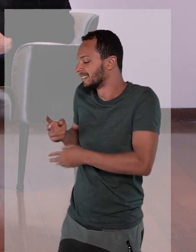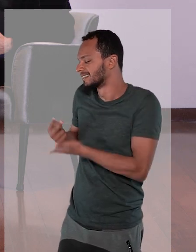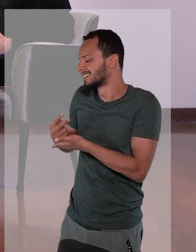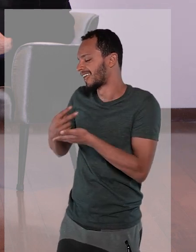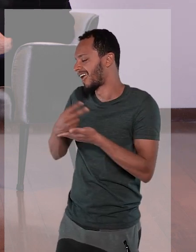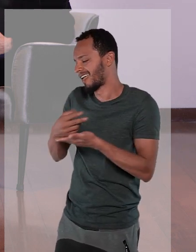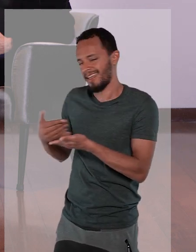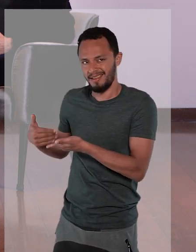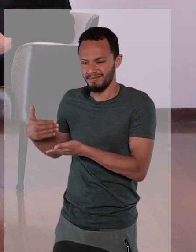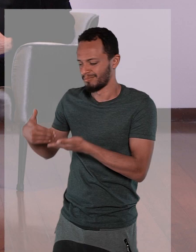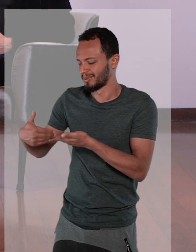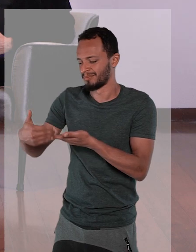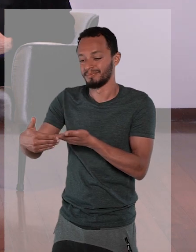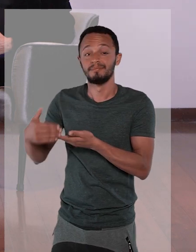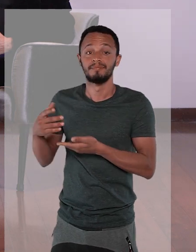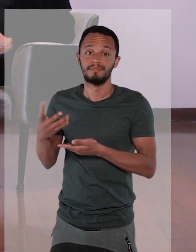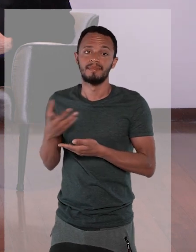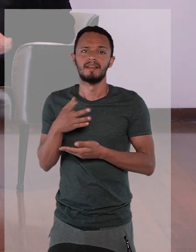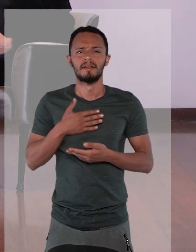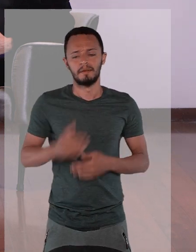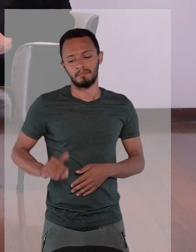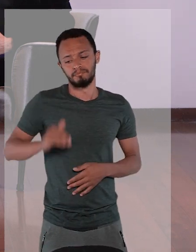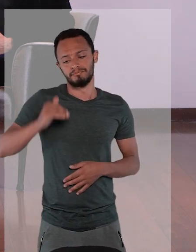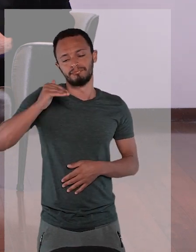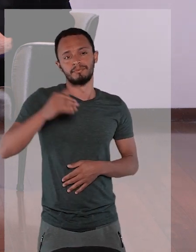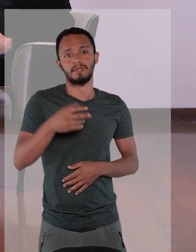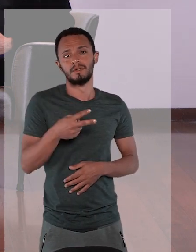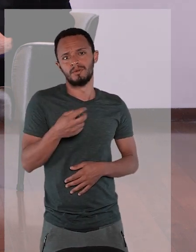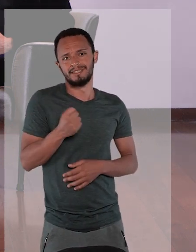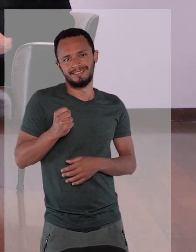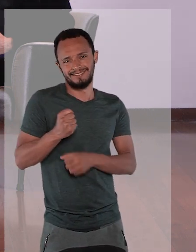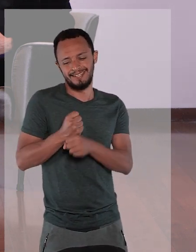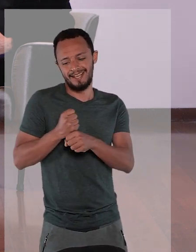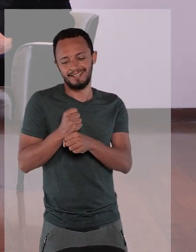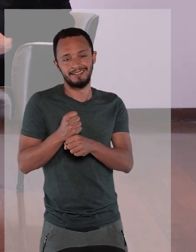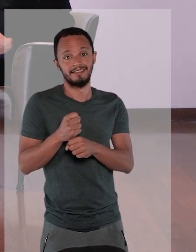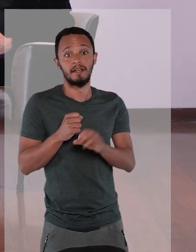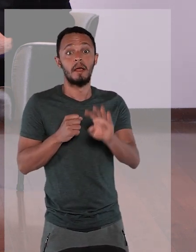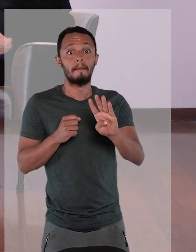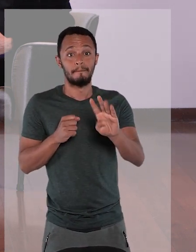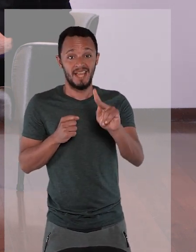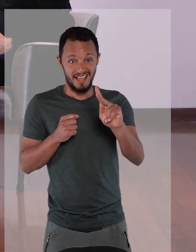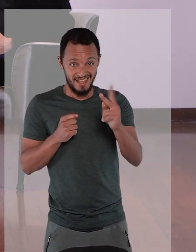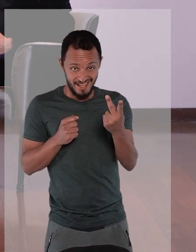Mas tenho família, tenho muitas ligações. Então, assim, e Belo Horizonte é a cidade que tem